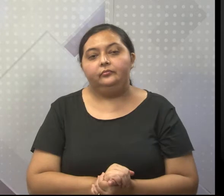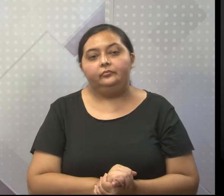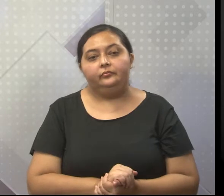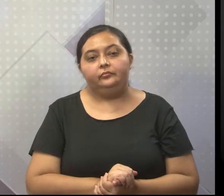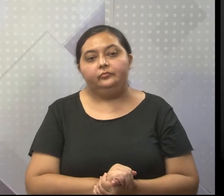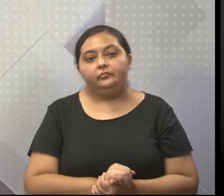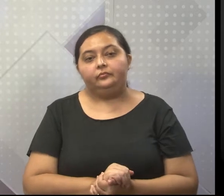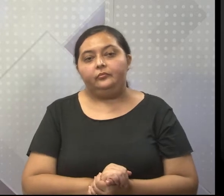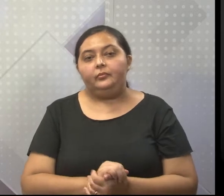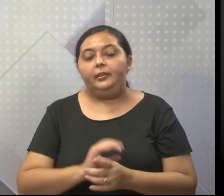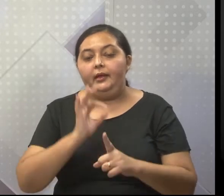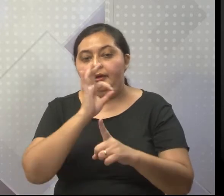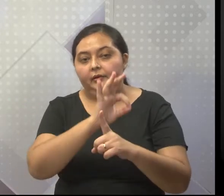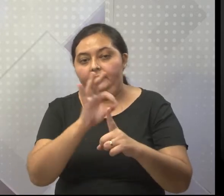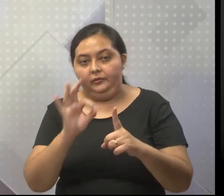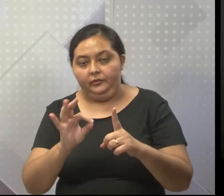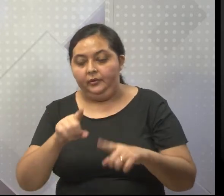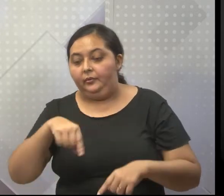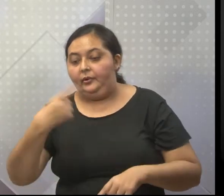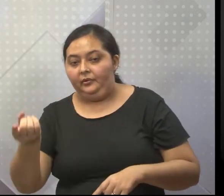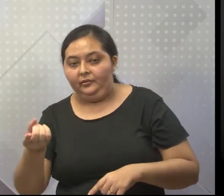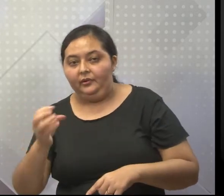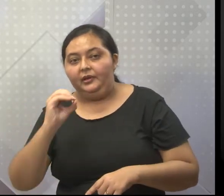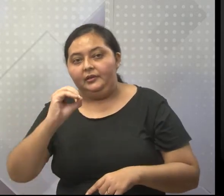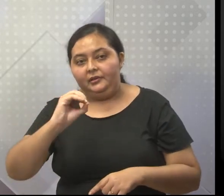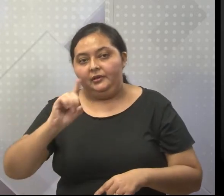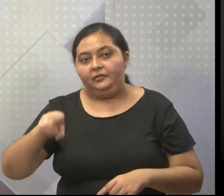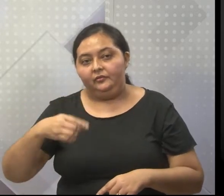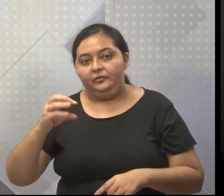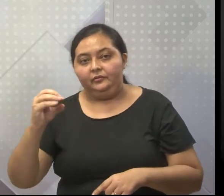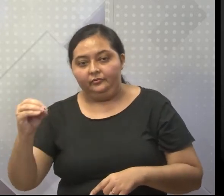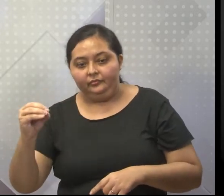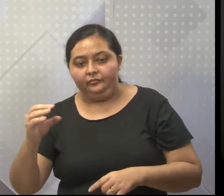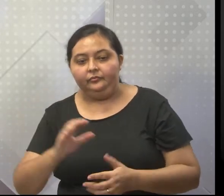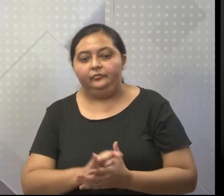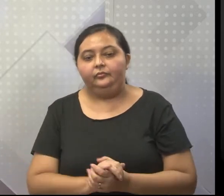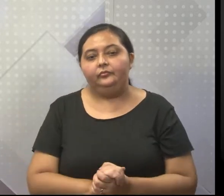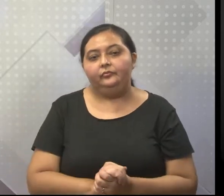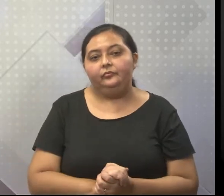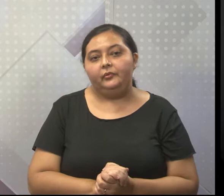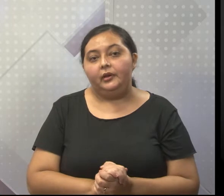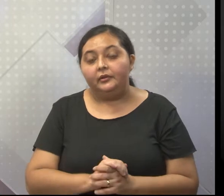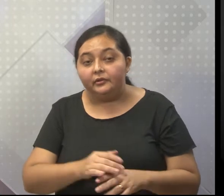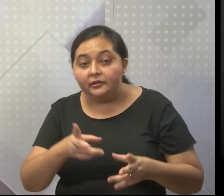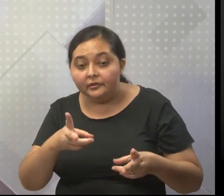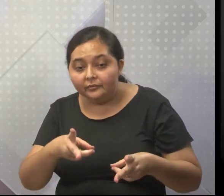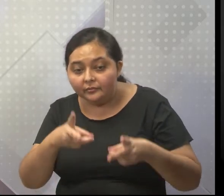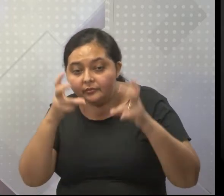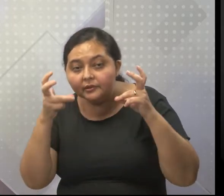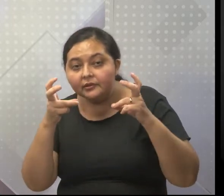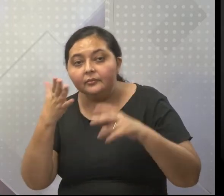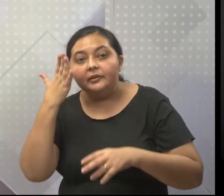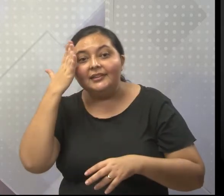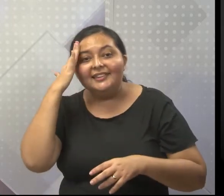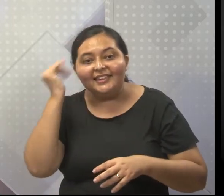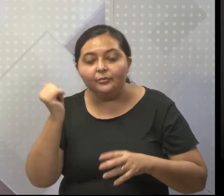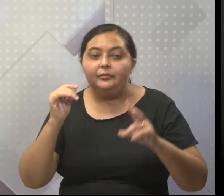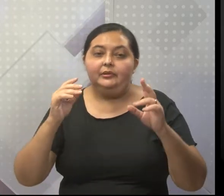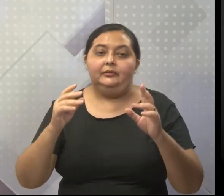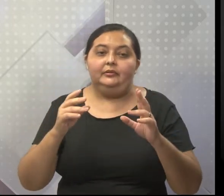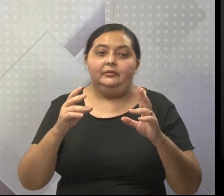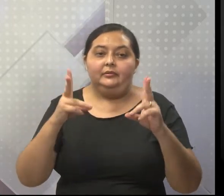De porcentagem para a forma decimal. Porque aí a gente tem que justamente enfatizar a importância de saber esses